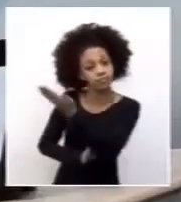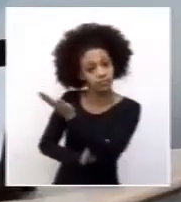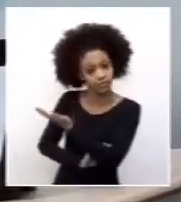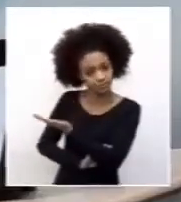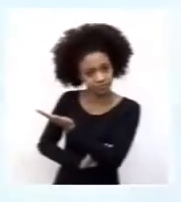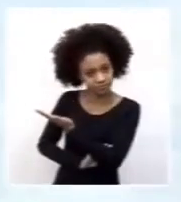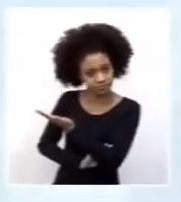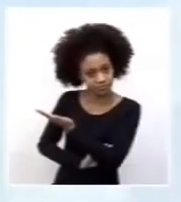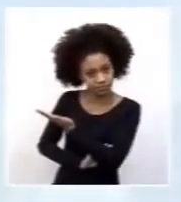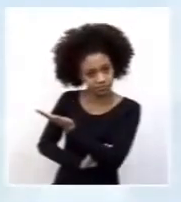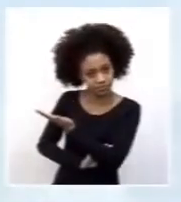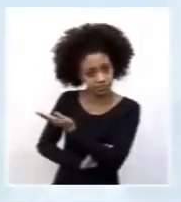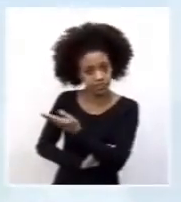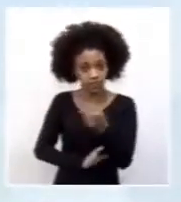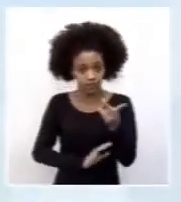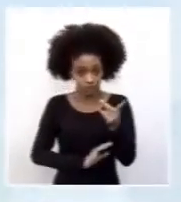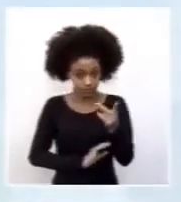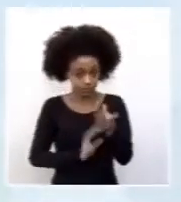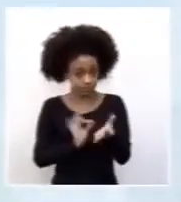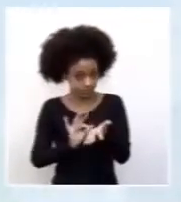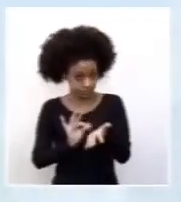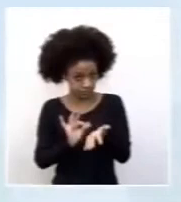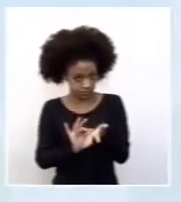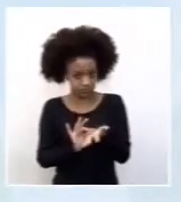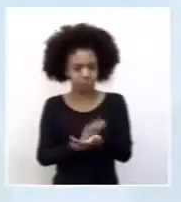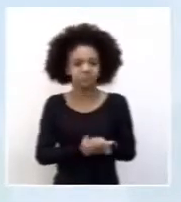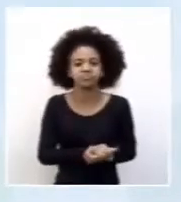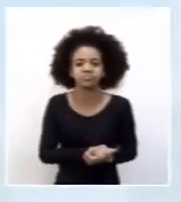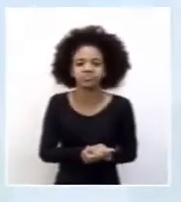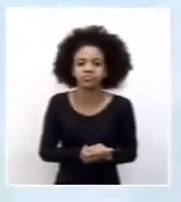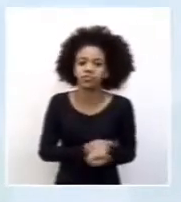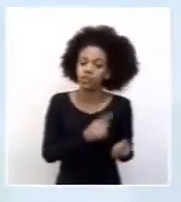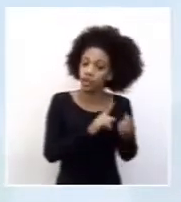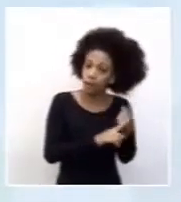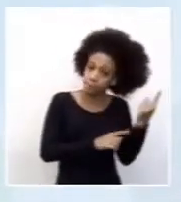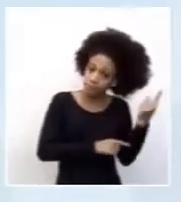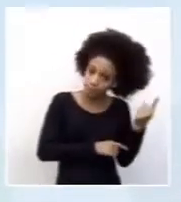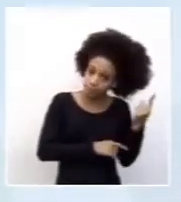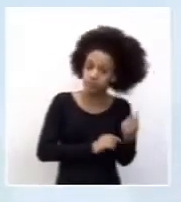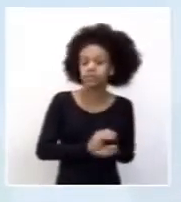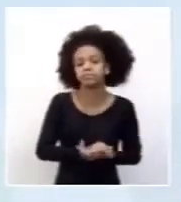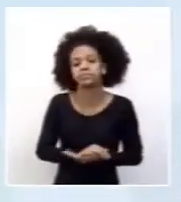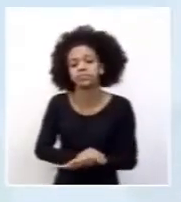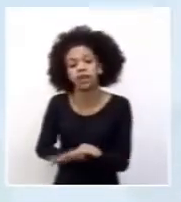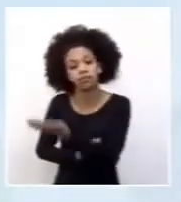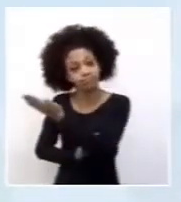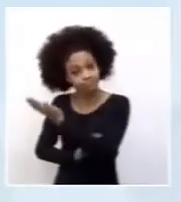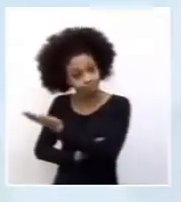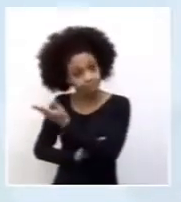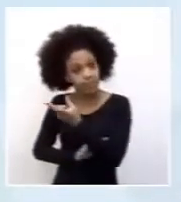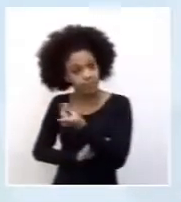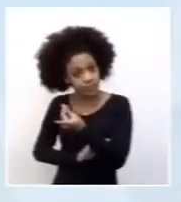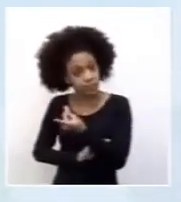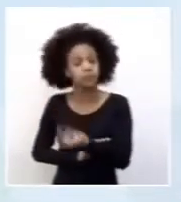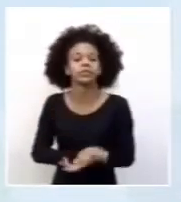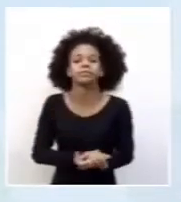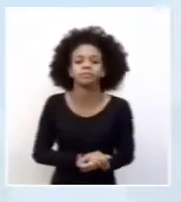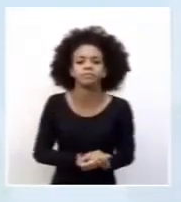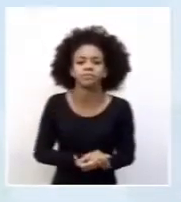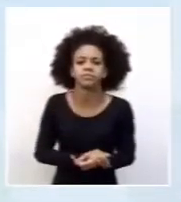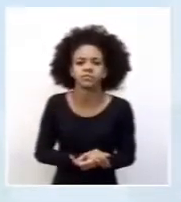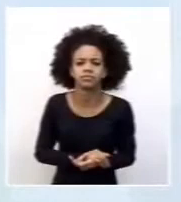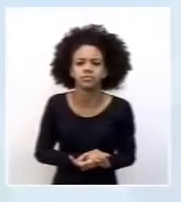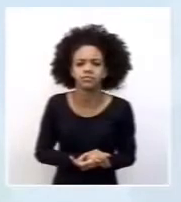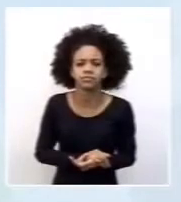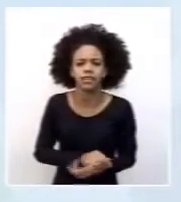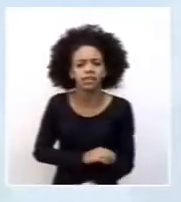colocar a segunda afirmação, por favor. Isso. Tá? Nós colocamos a primeira, agora nós temos a segunda. A segunda afirmação fala da seguinte